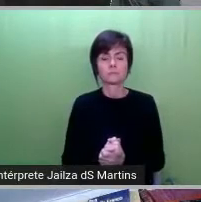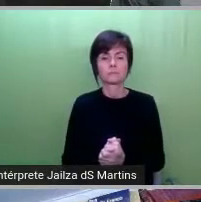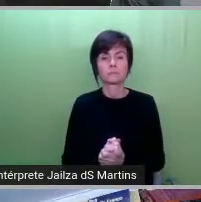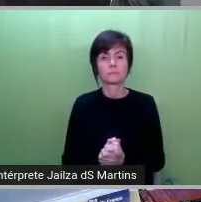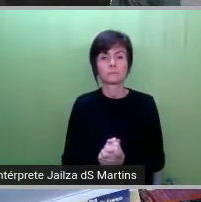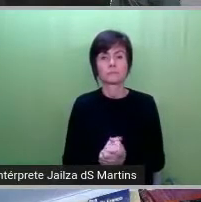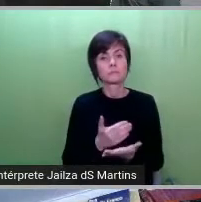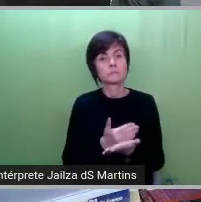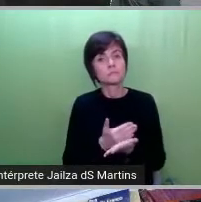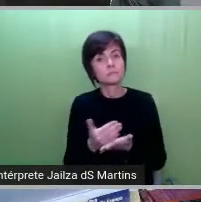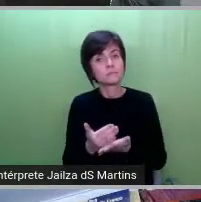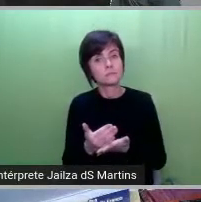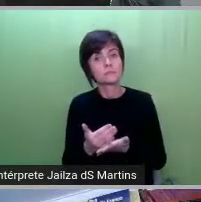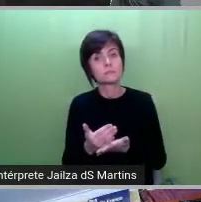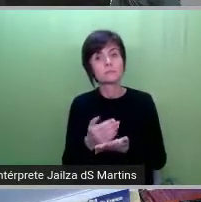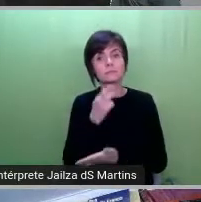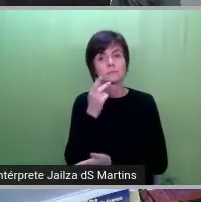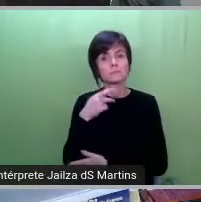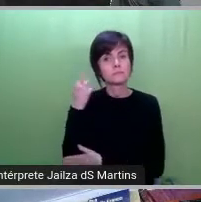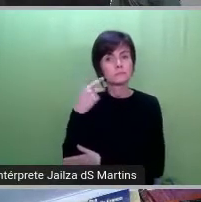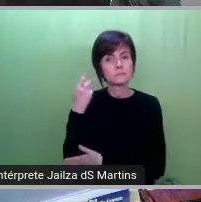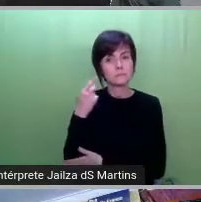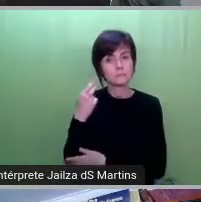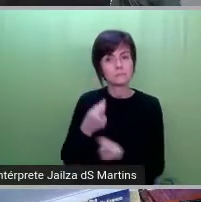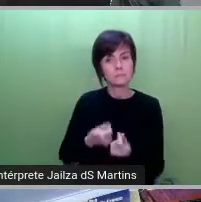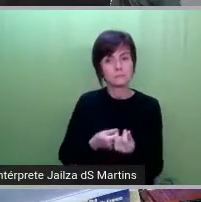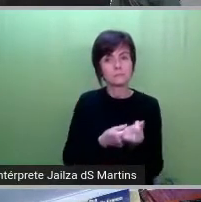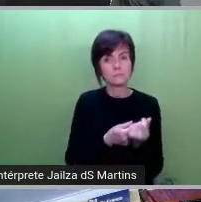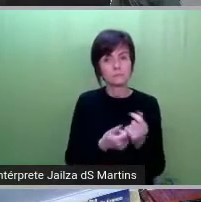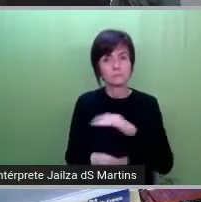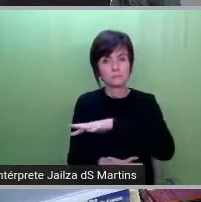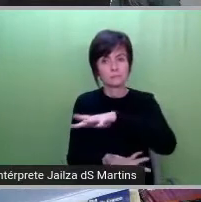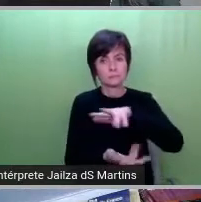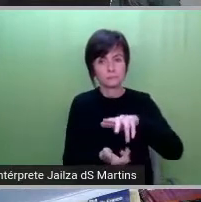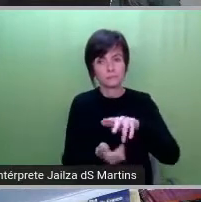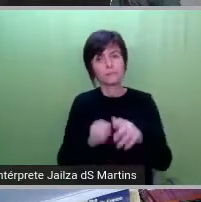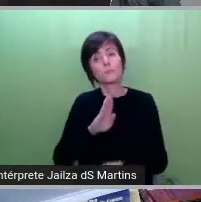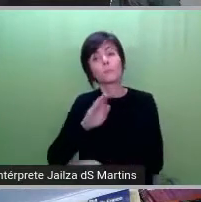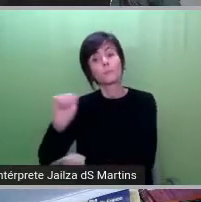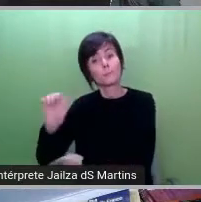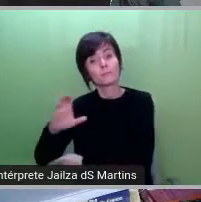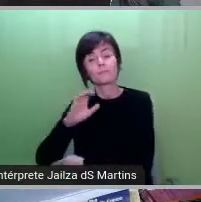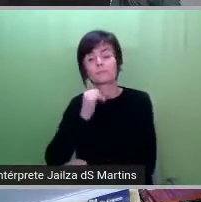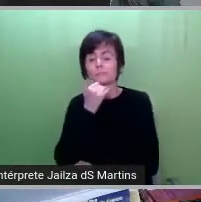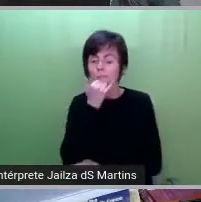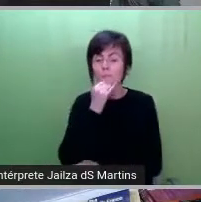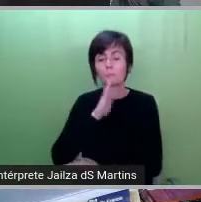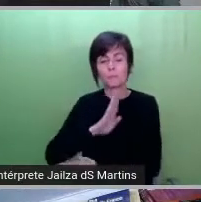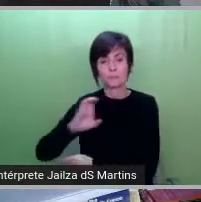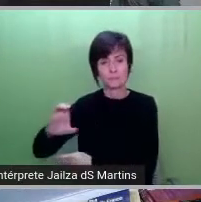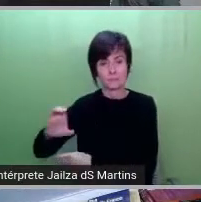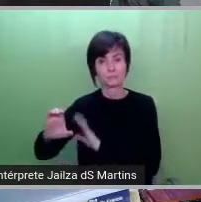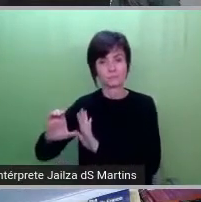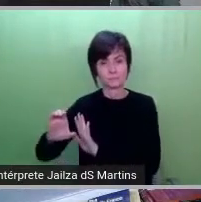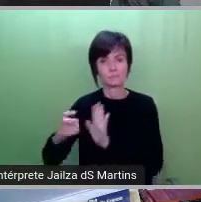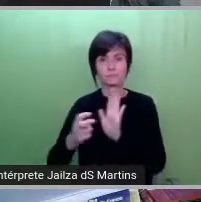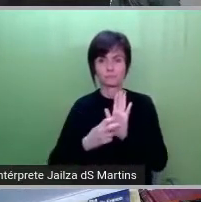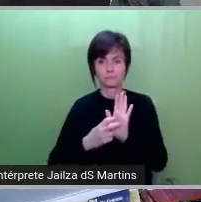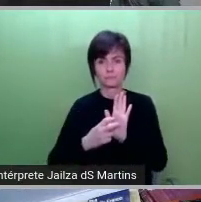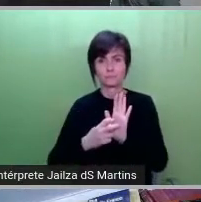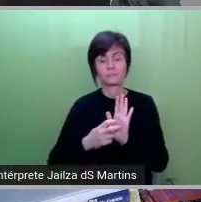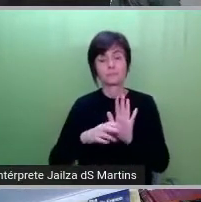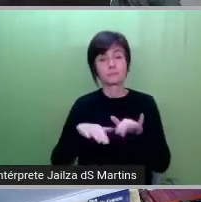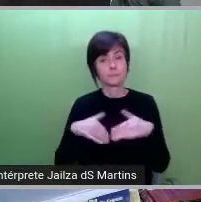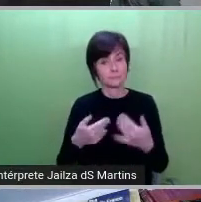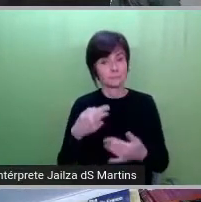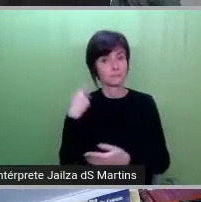Então, eu vou começar falando sobre a política monetária do Banco Central. Tá? Veja, a política